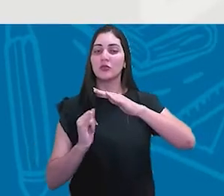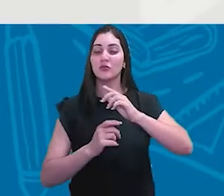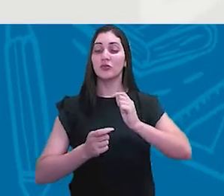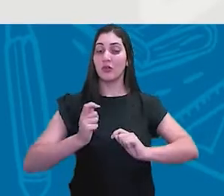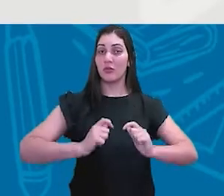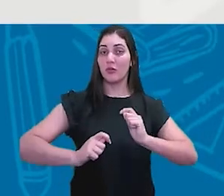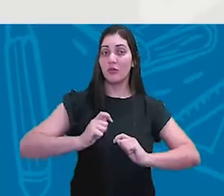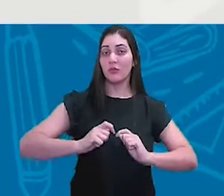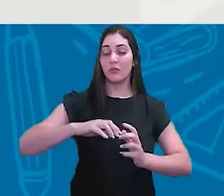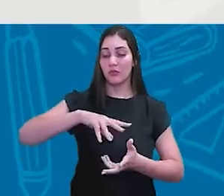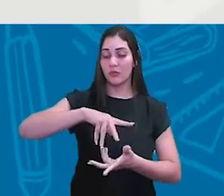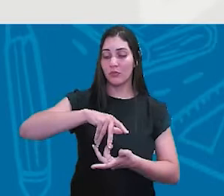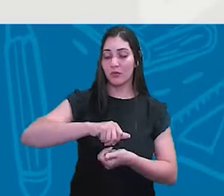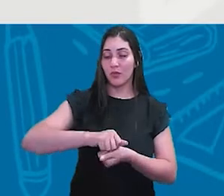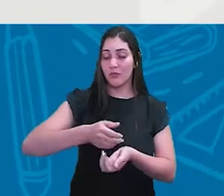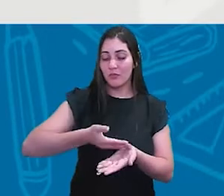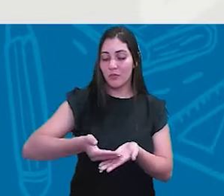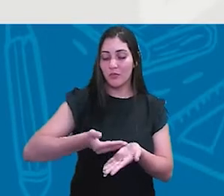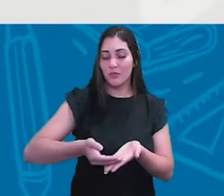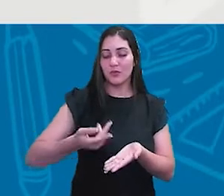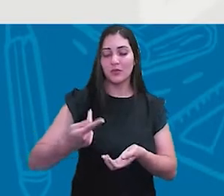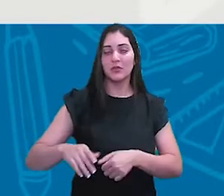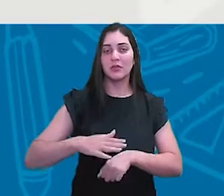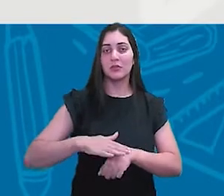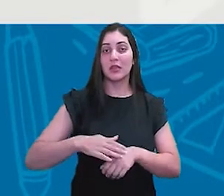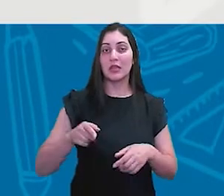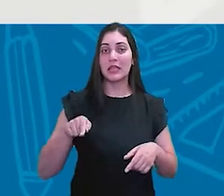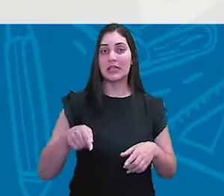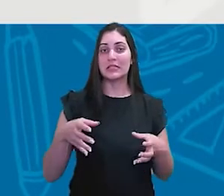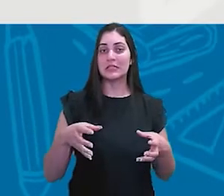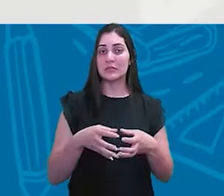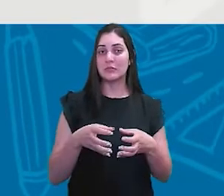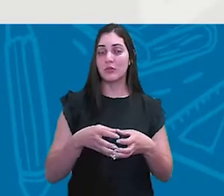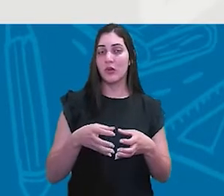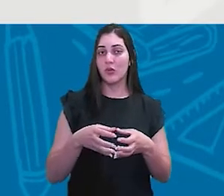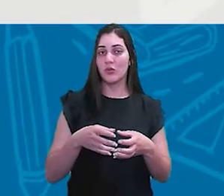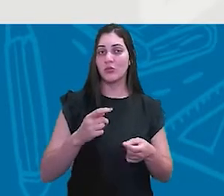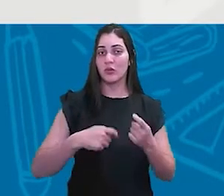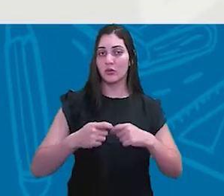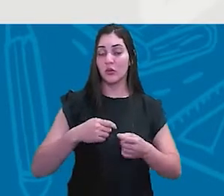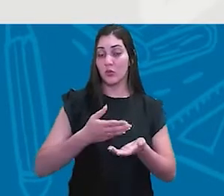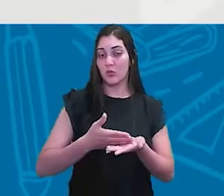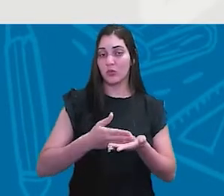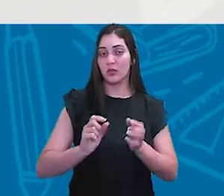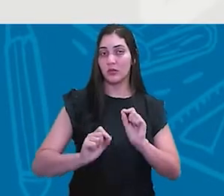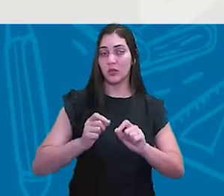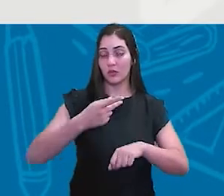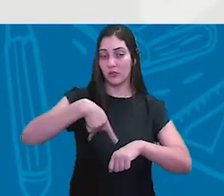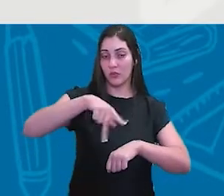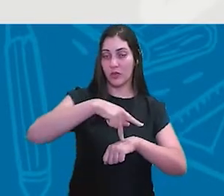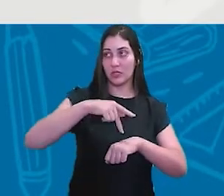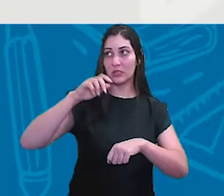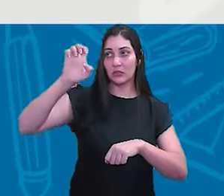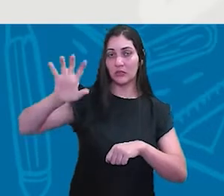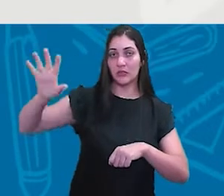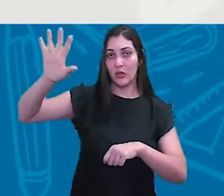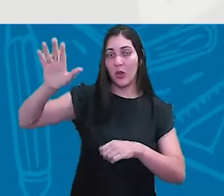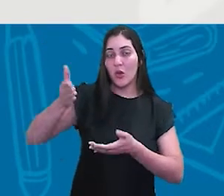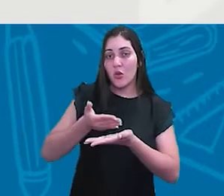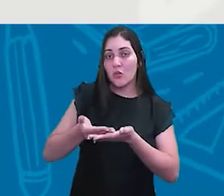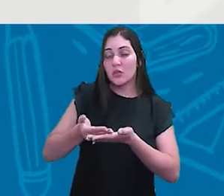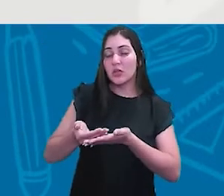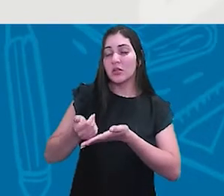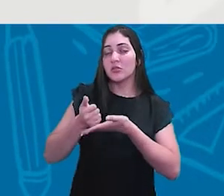mundial. E a partir daí, esses blocos eles começaram os países, né, da Europa começaram a se ajudar